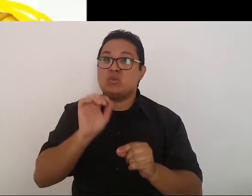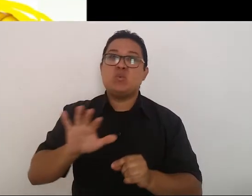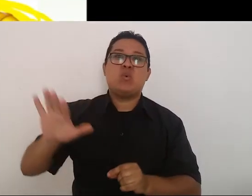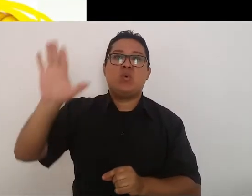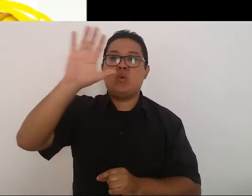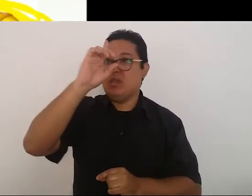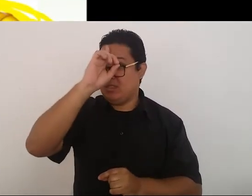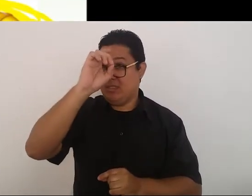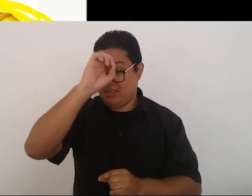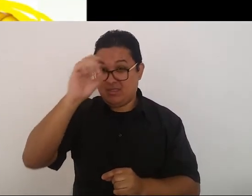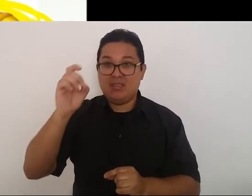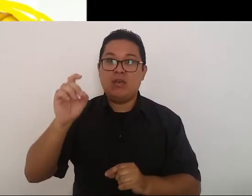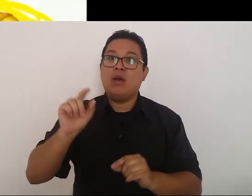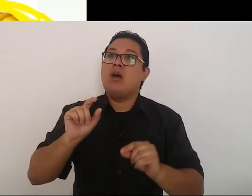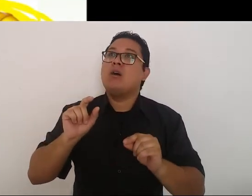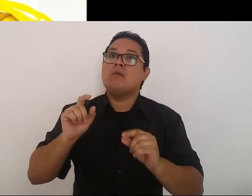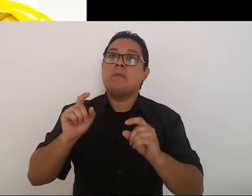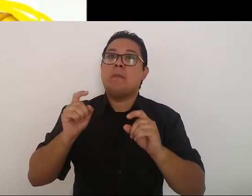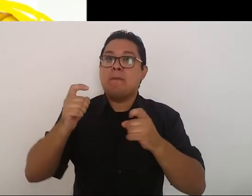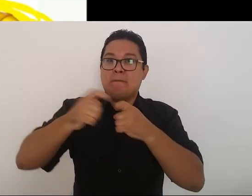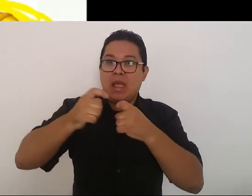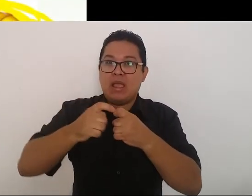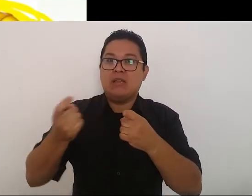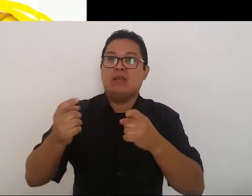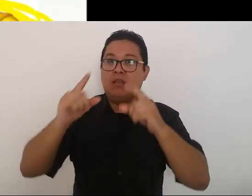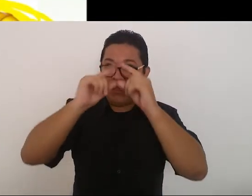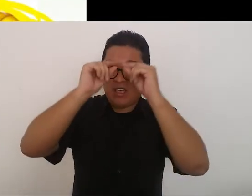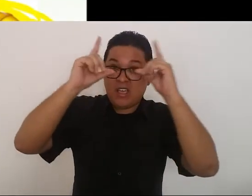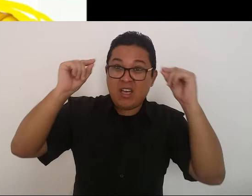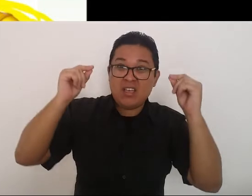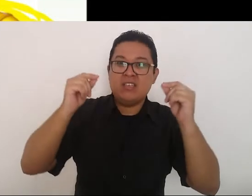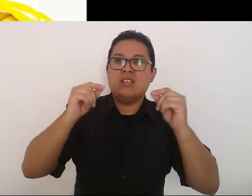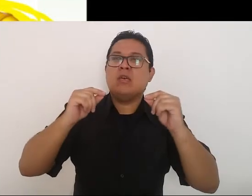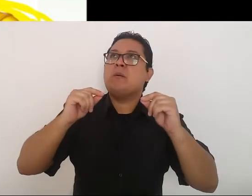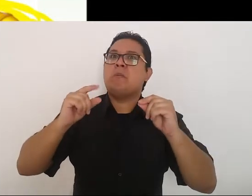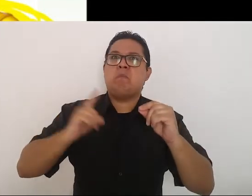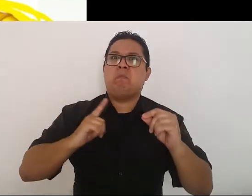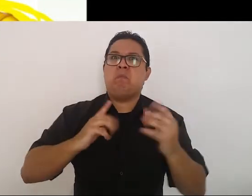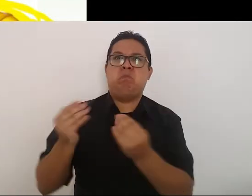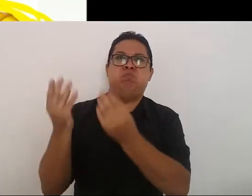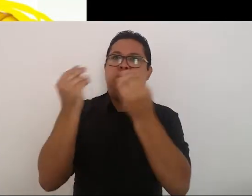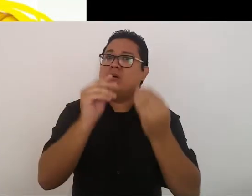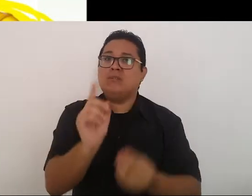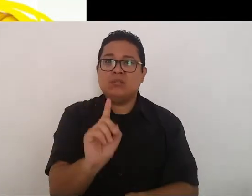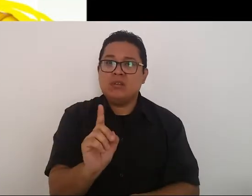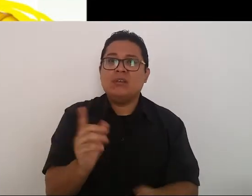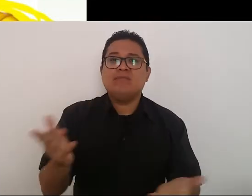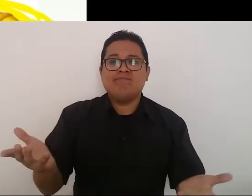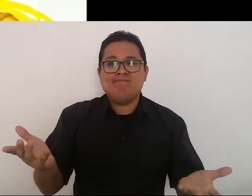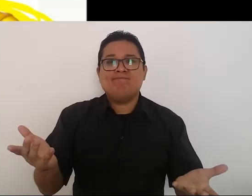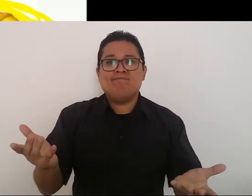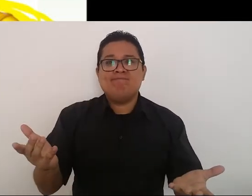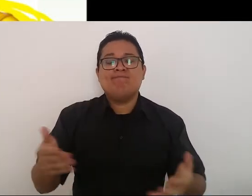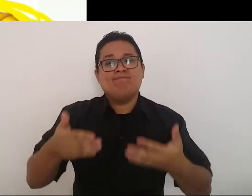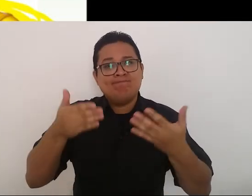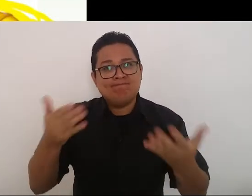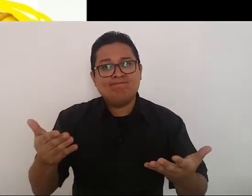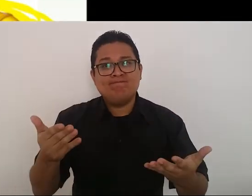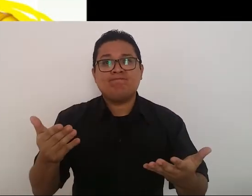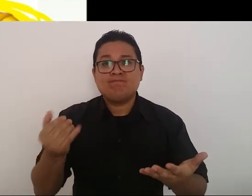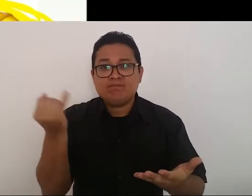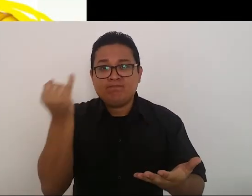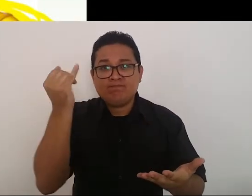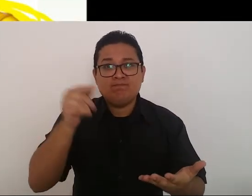Não existe hospitais com UTI, respiradores artificiais, como você tem carro, moto. Essa é a